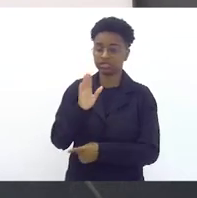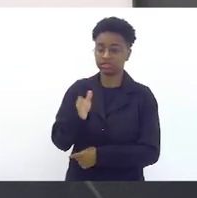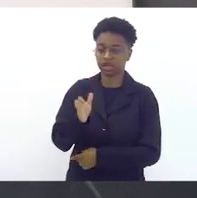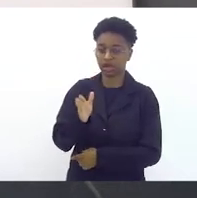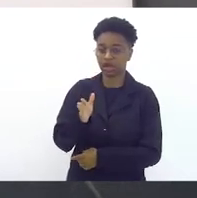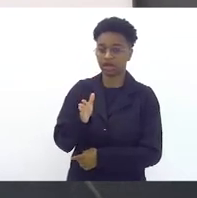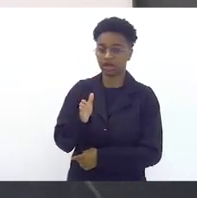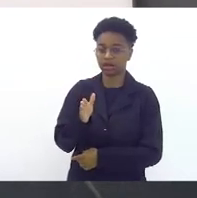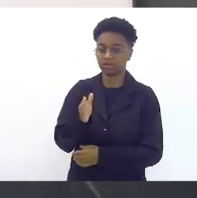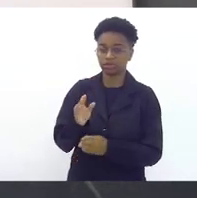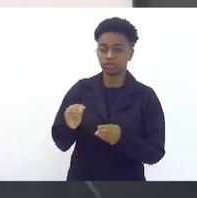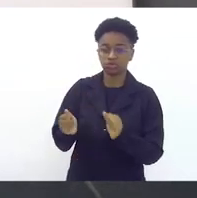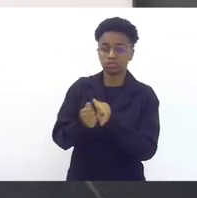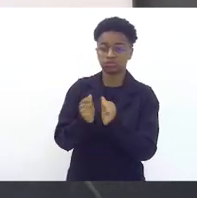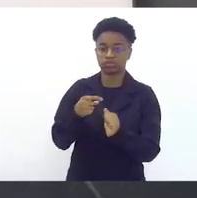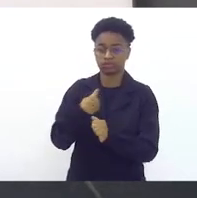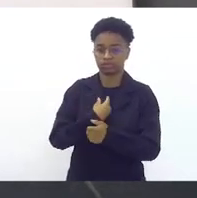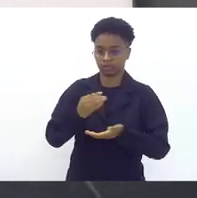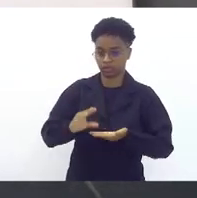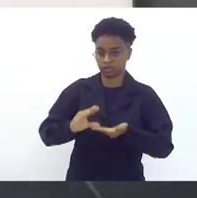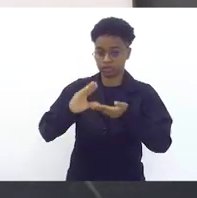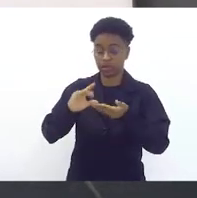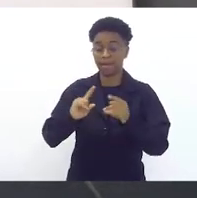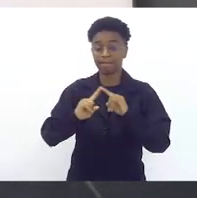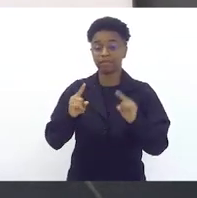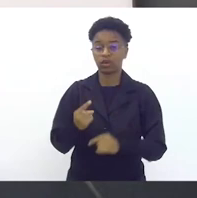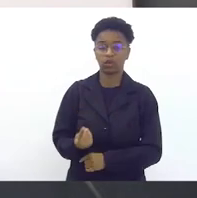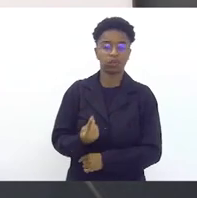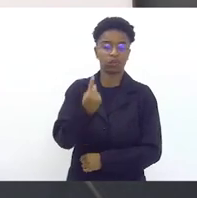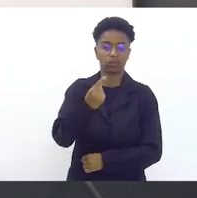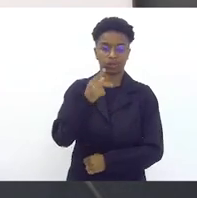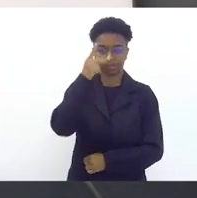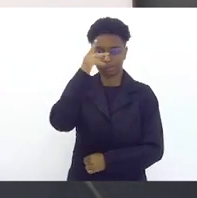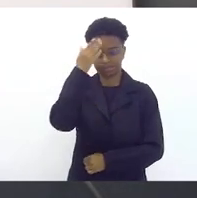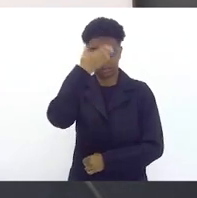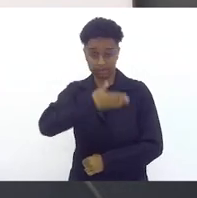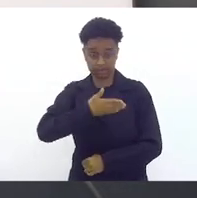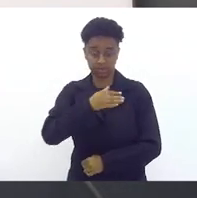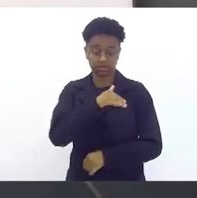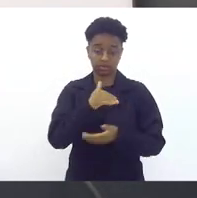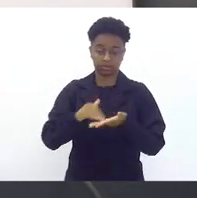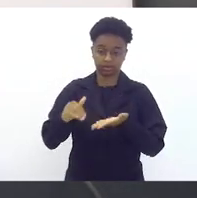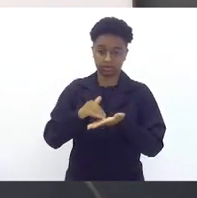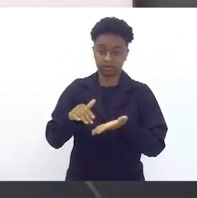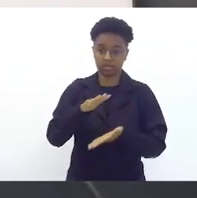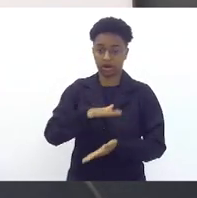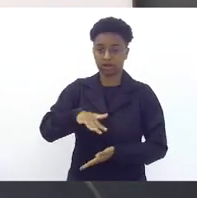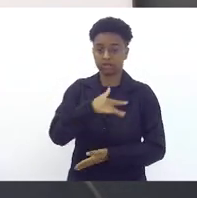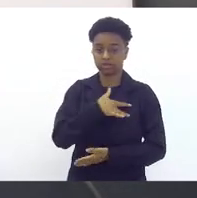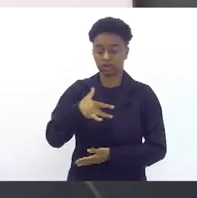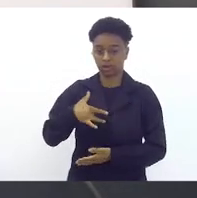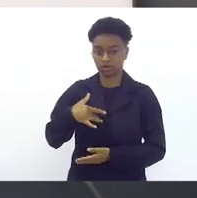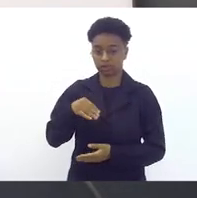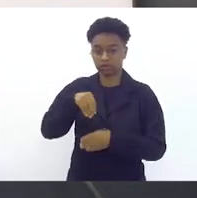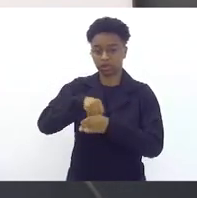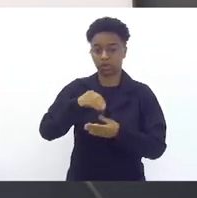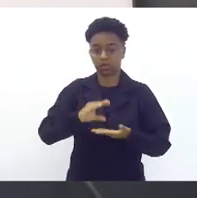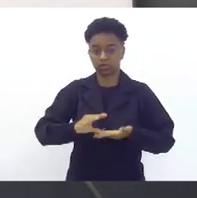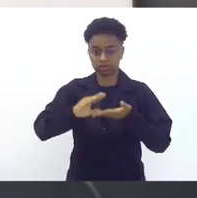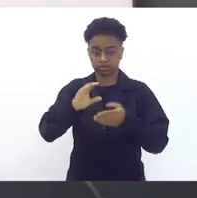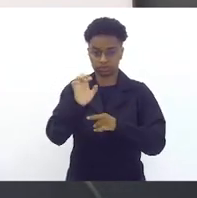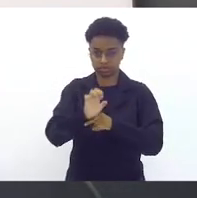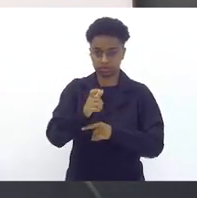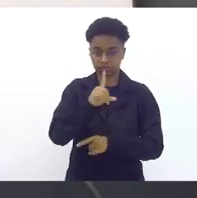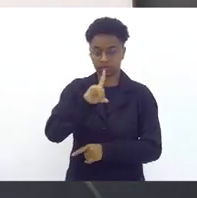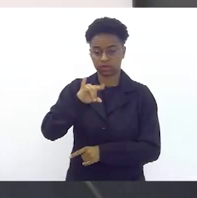no Conselho conosco. Na única presença do secretário de Estado de Saúde no Conselho Estadual, no dia 28 de